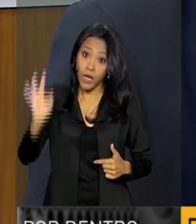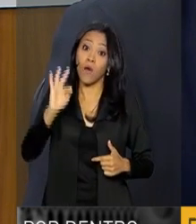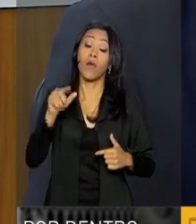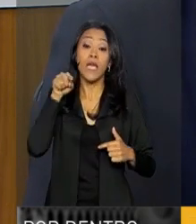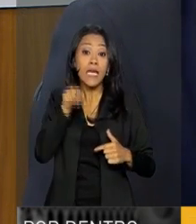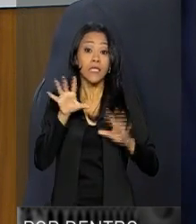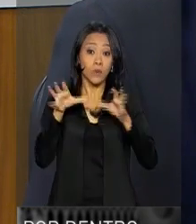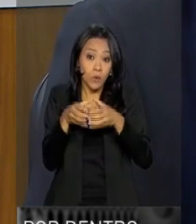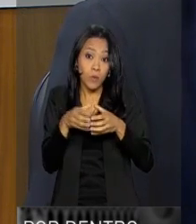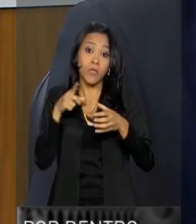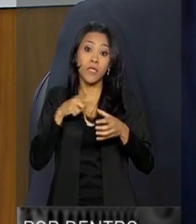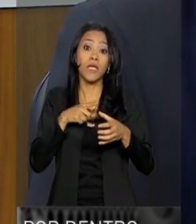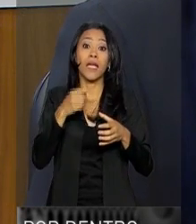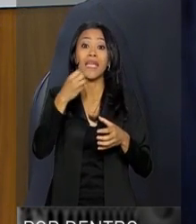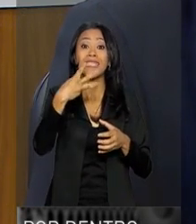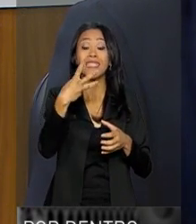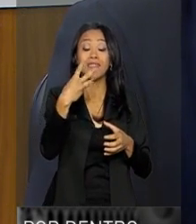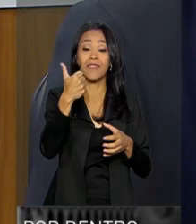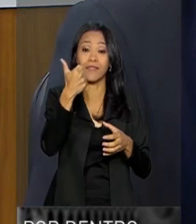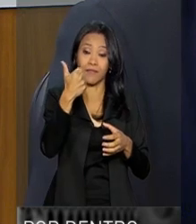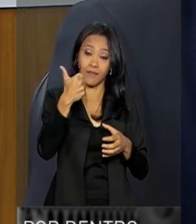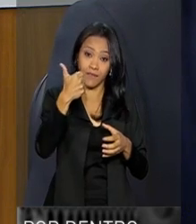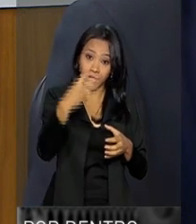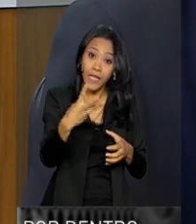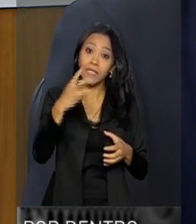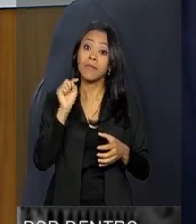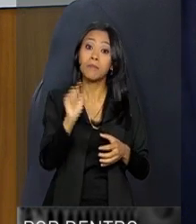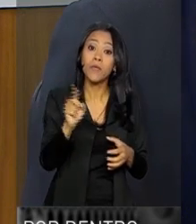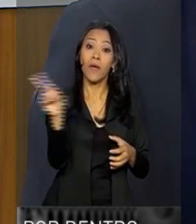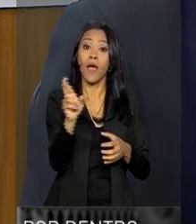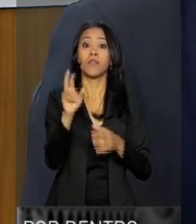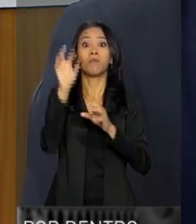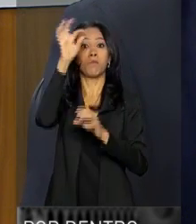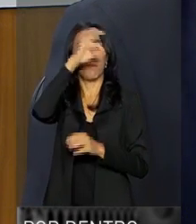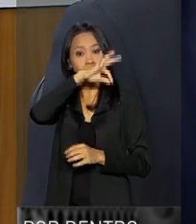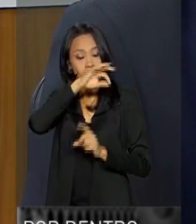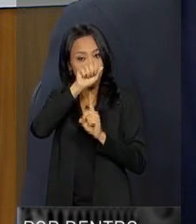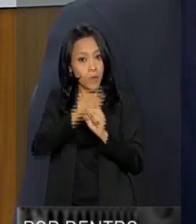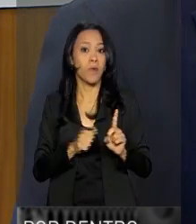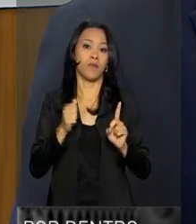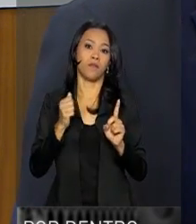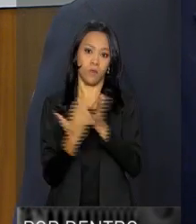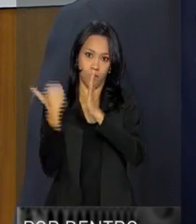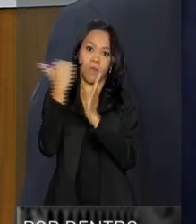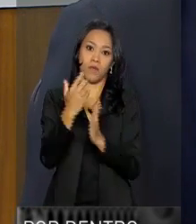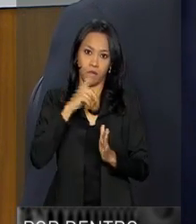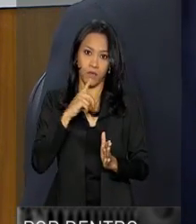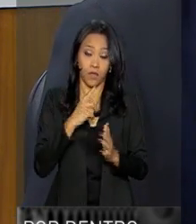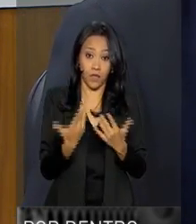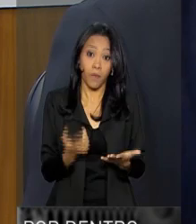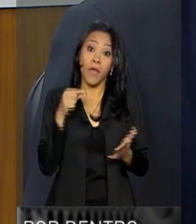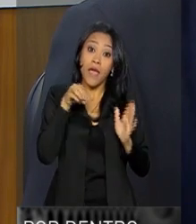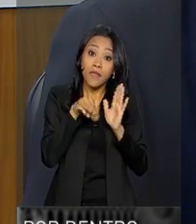teria esse aumento é de 13 mil reais por mês portanto é uma medida que ajuda